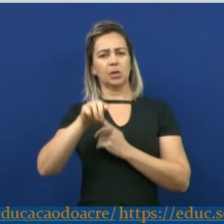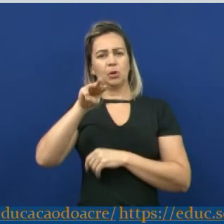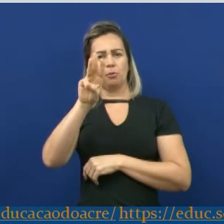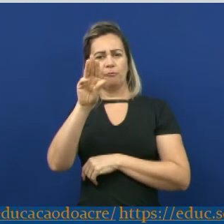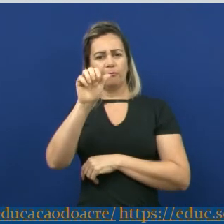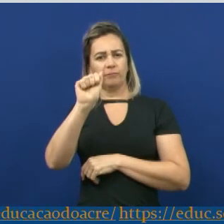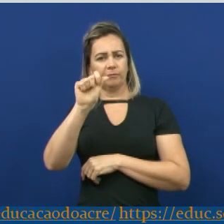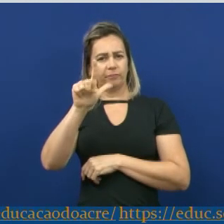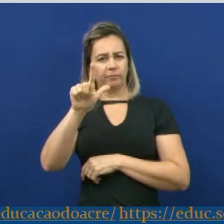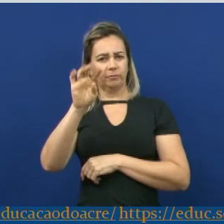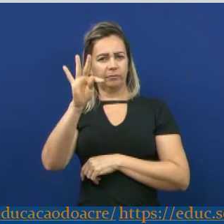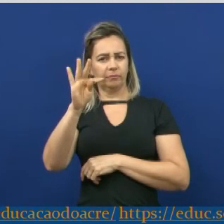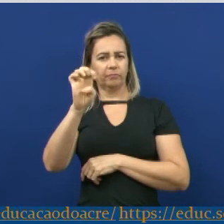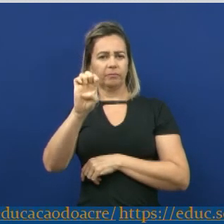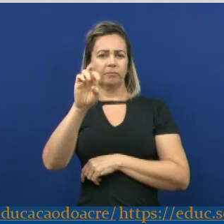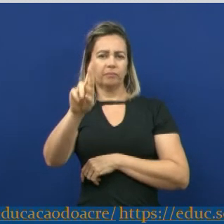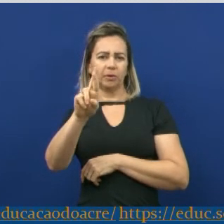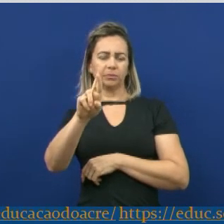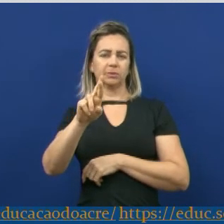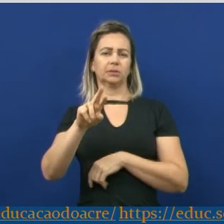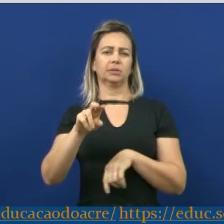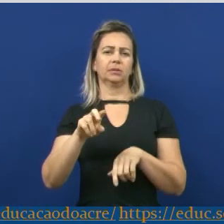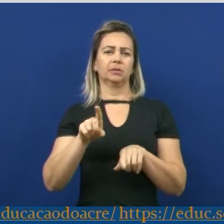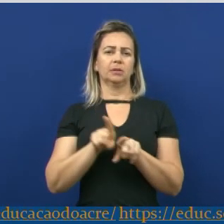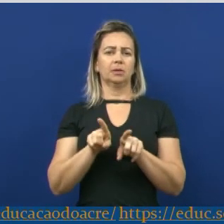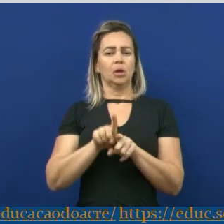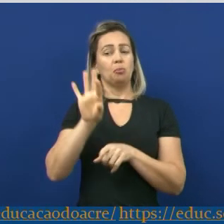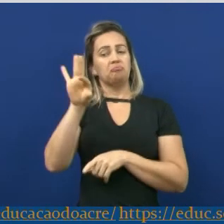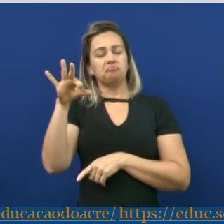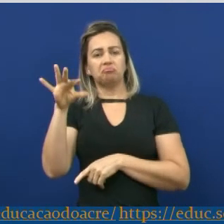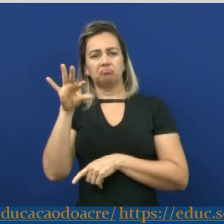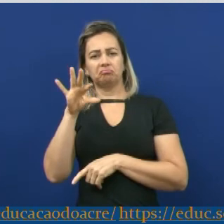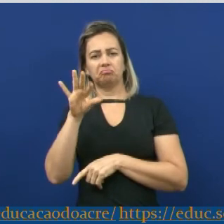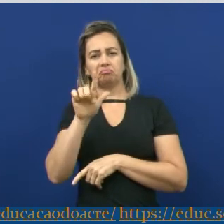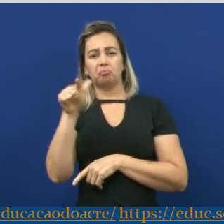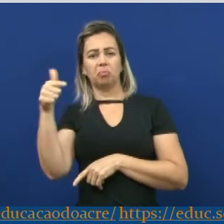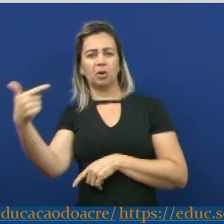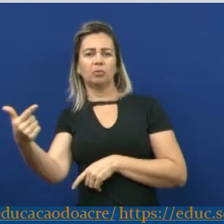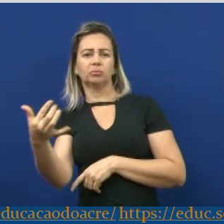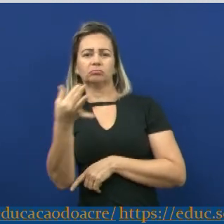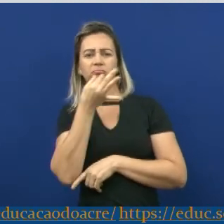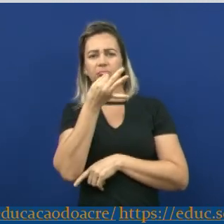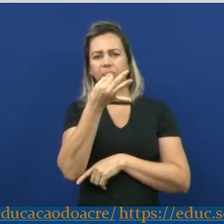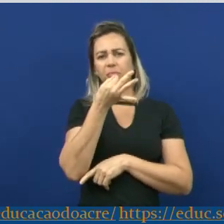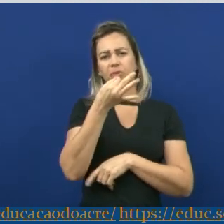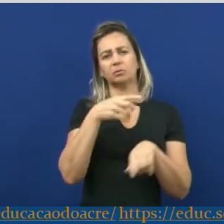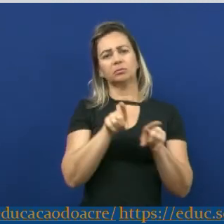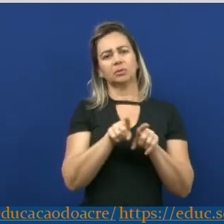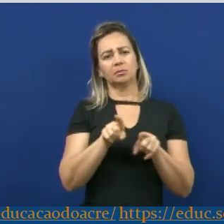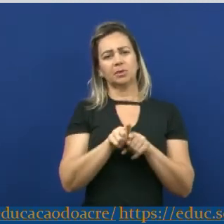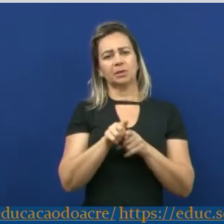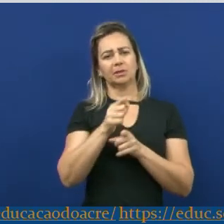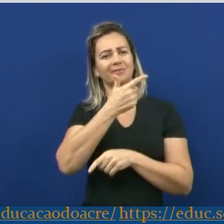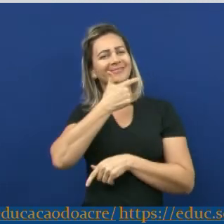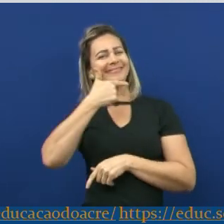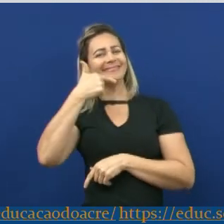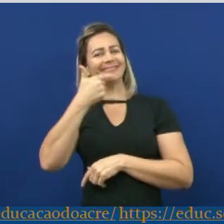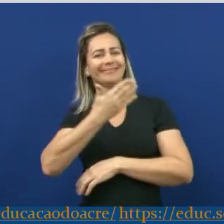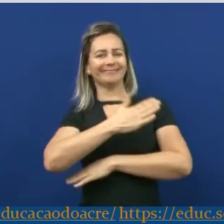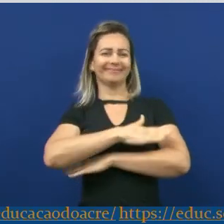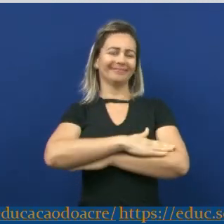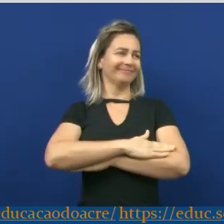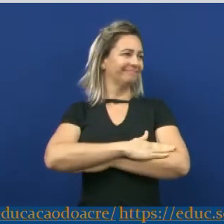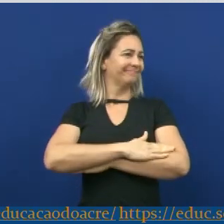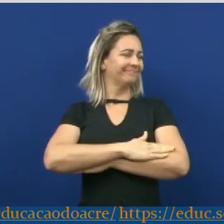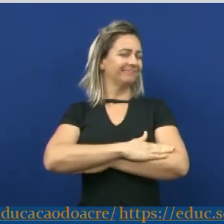Benjamin. Uma outra sugestão de um filme que você pode assistir é O Sorriso de Mona Lisa. Eu espero que